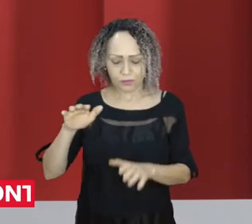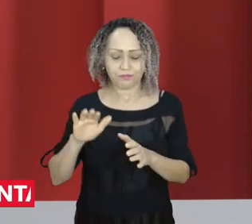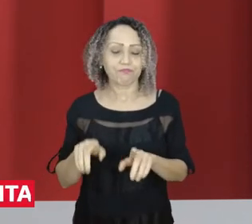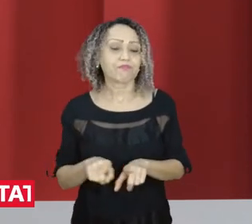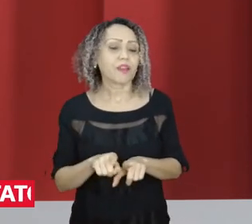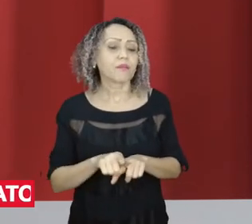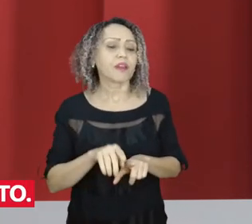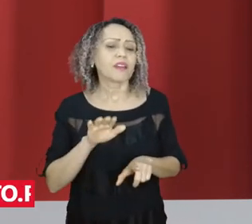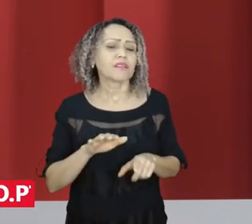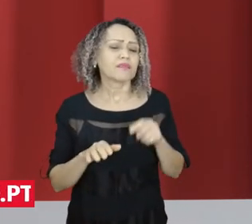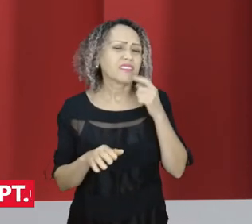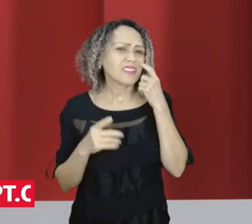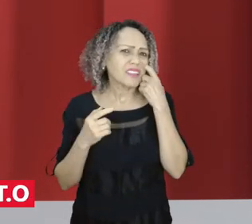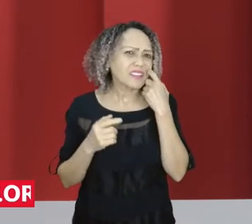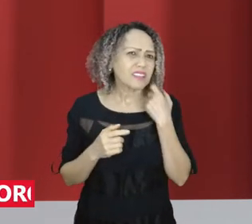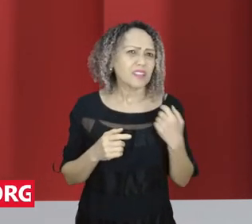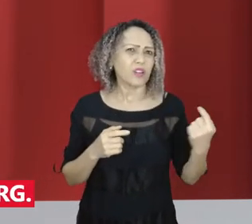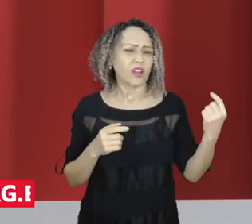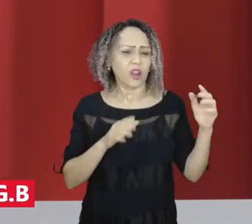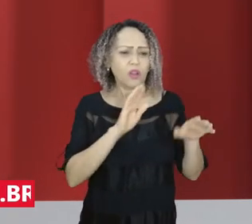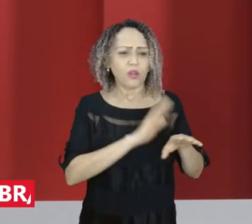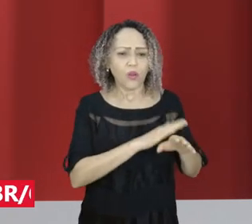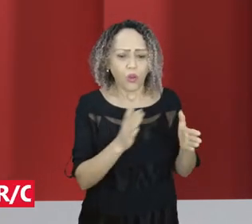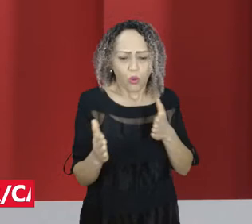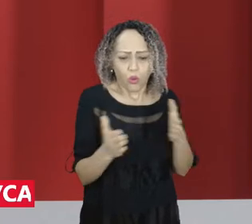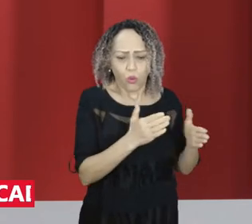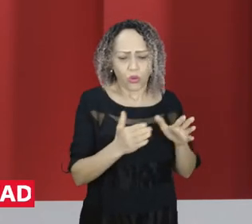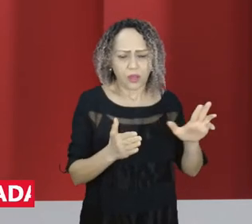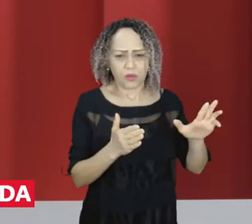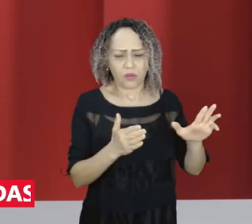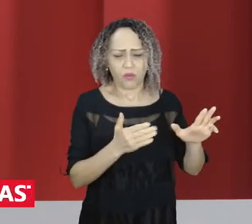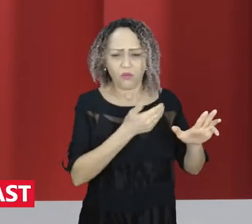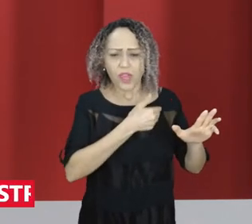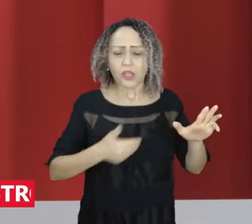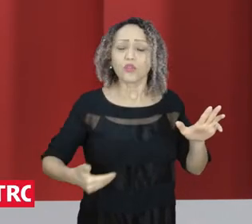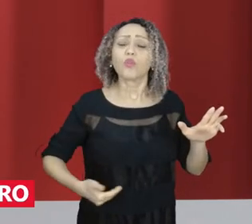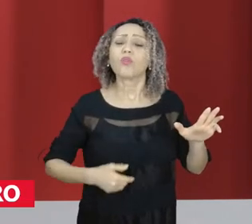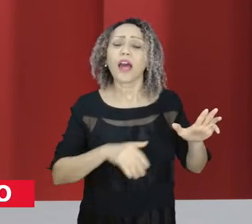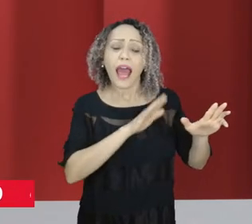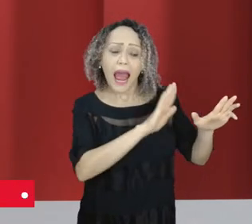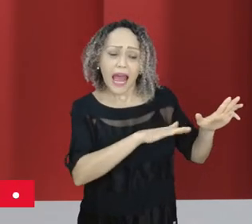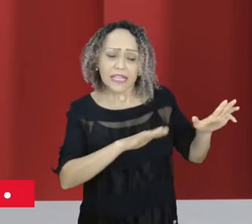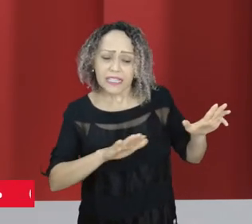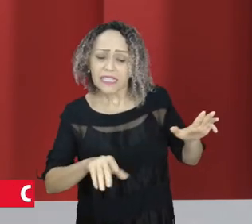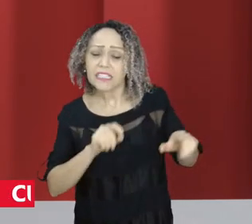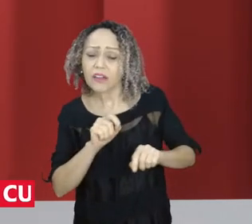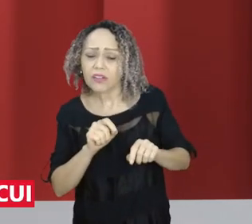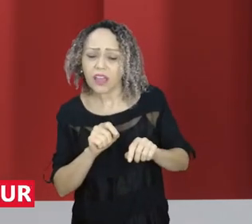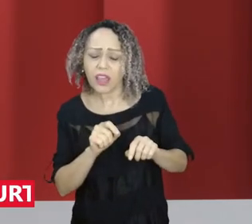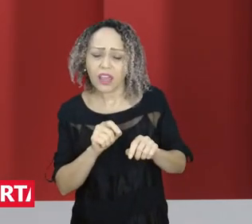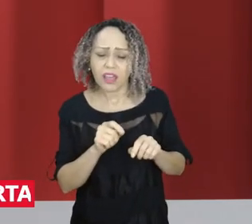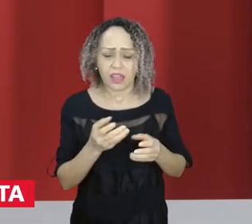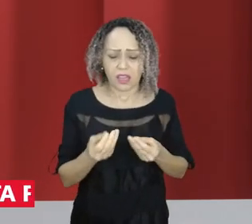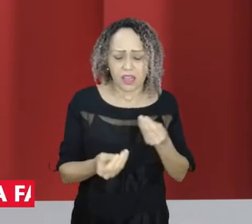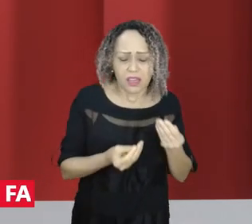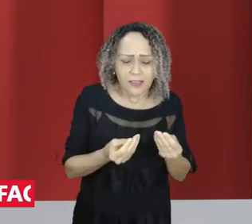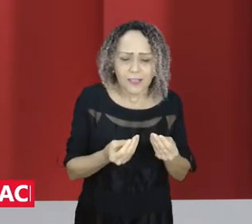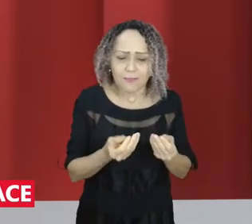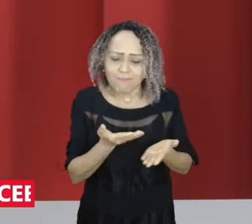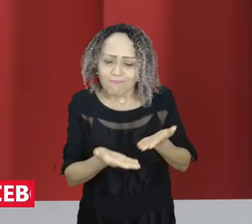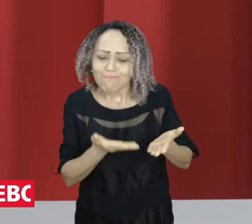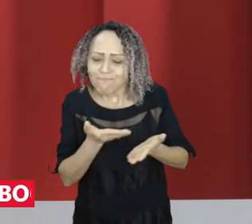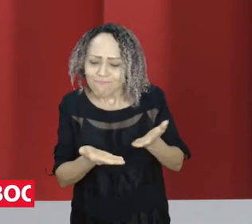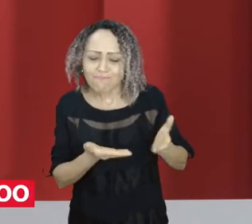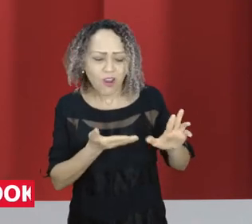eram assistidas e pesadas para controlar o porquê estão perdendo peso. Eu vi isso, Maringá, Paraná, Lula cuidava